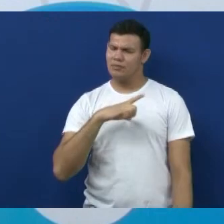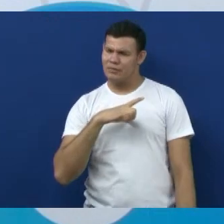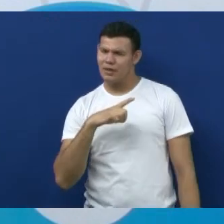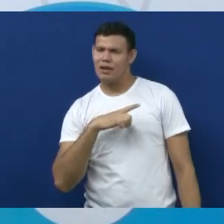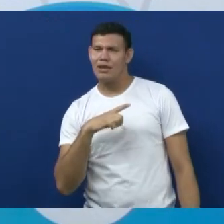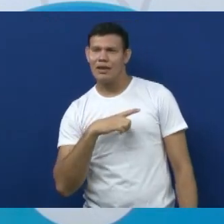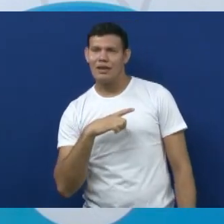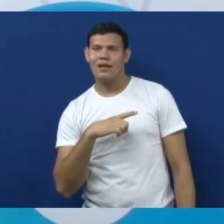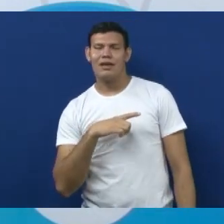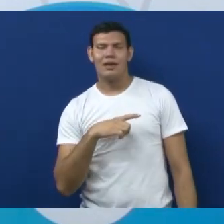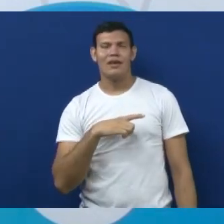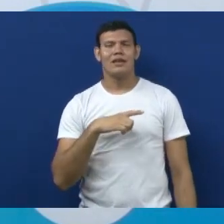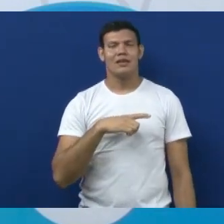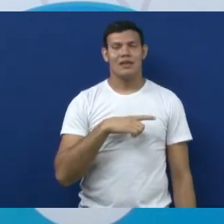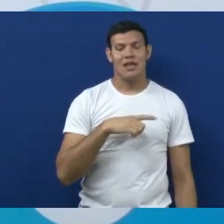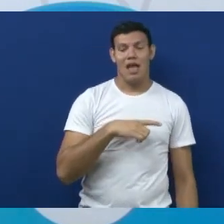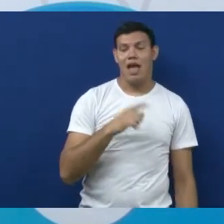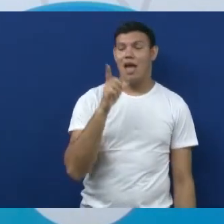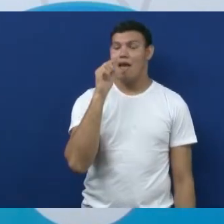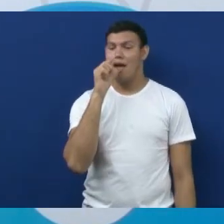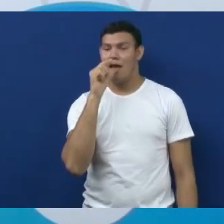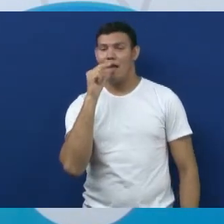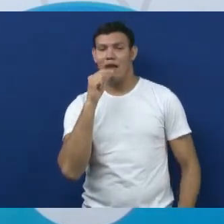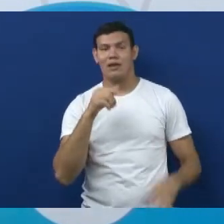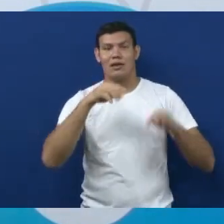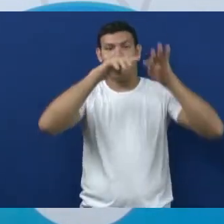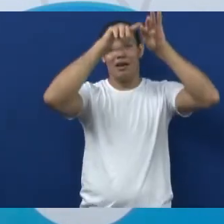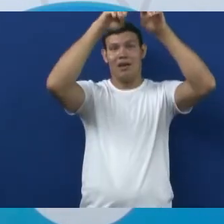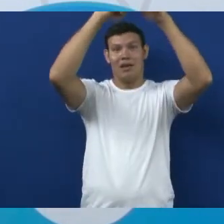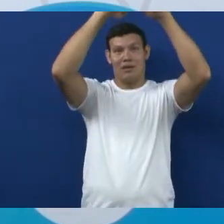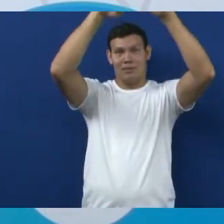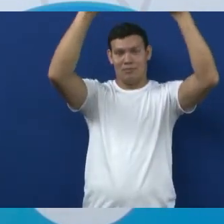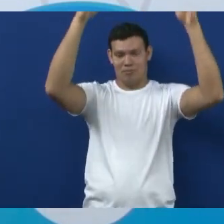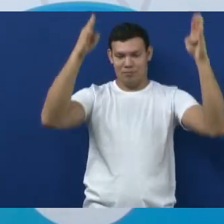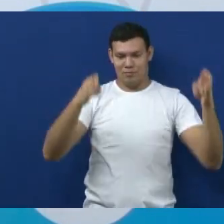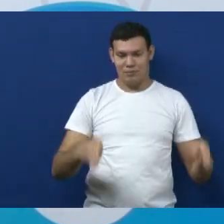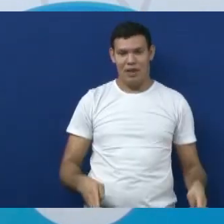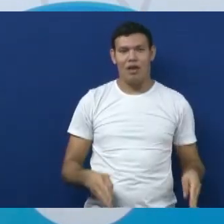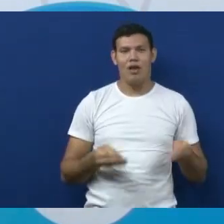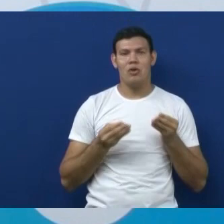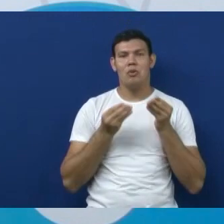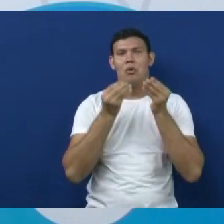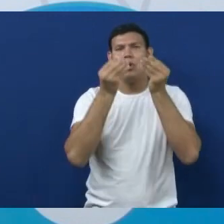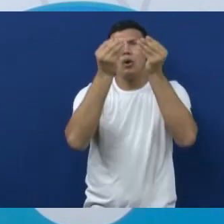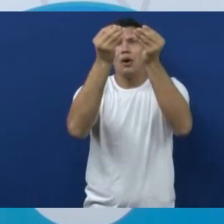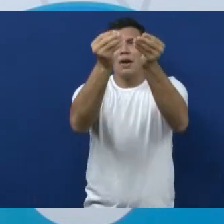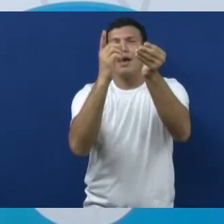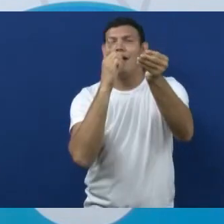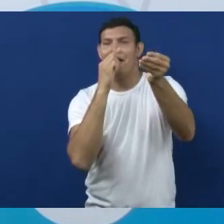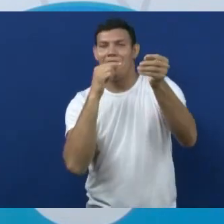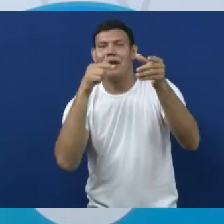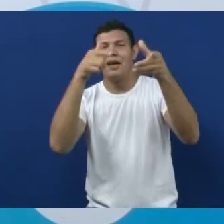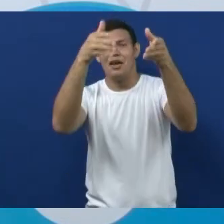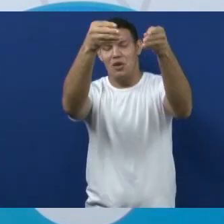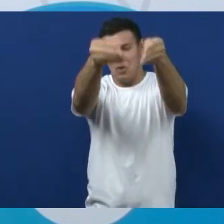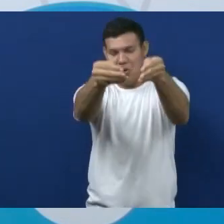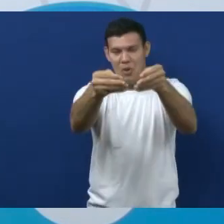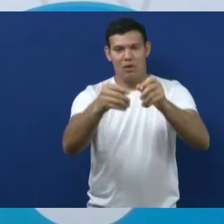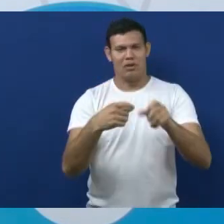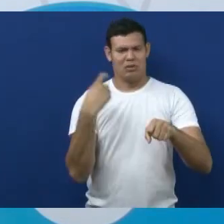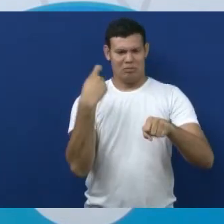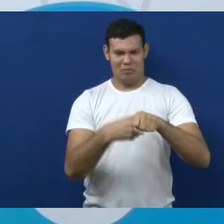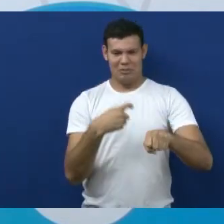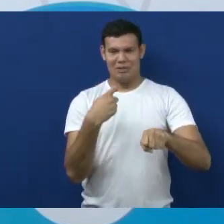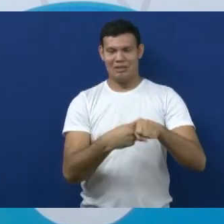sólido? Claro que tem. Quando você faz gelo em casa, por exemplo, o líquido, pela diminuição da temperatura, ele vai passar pelo estado